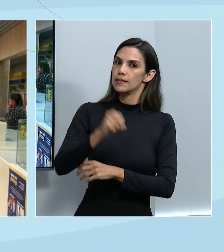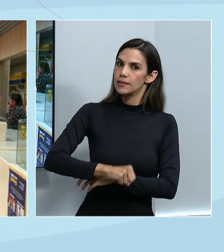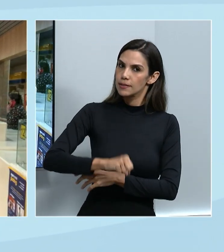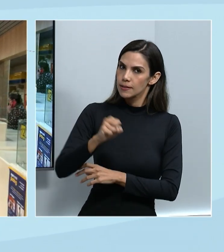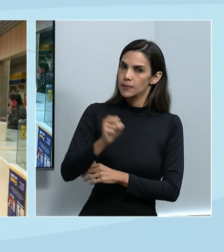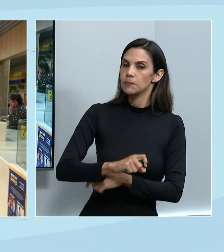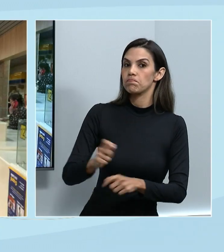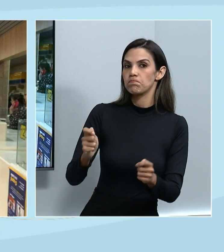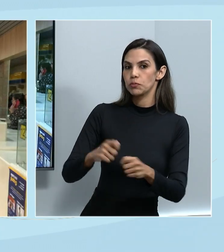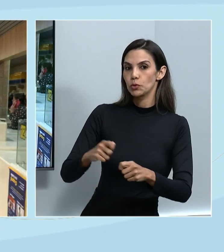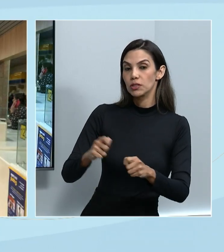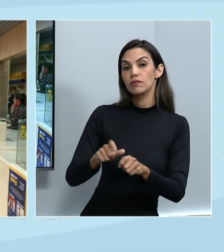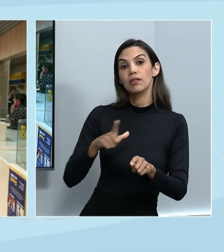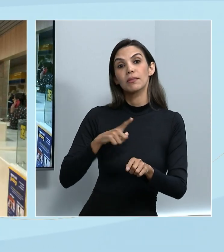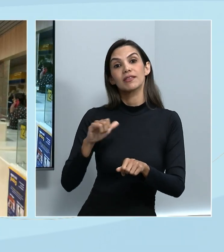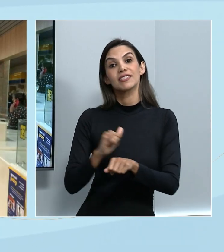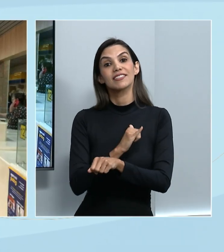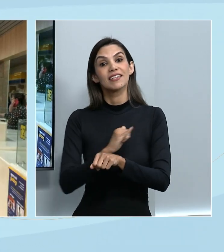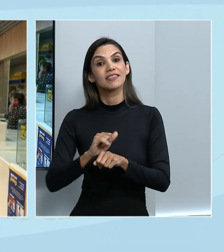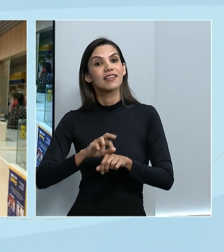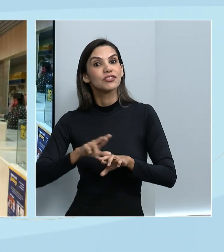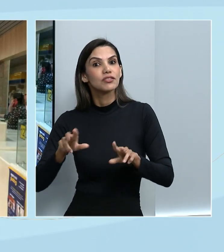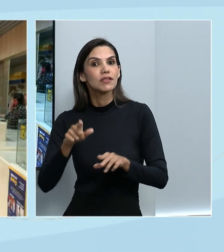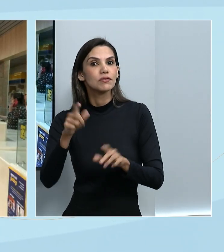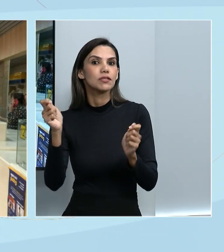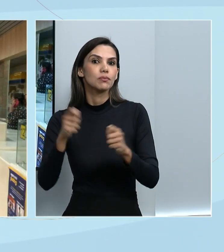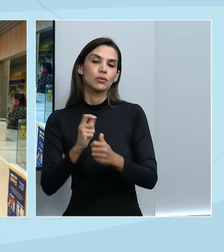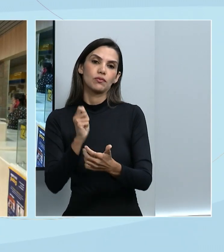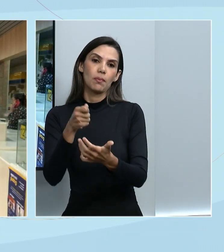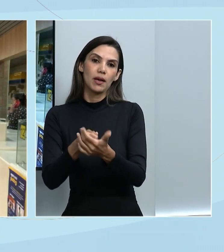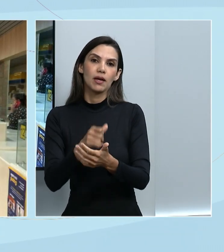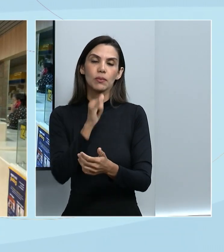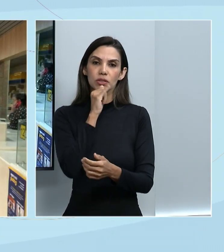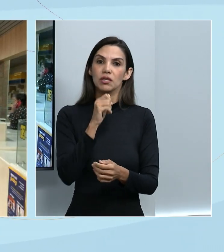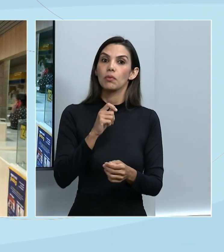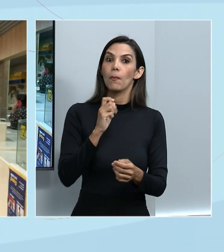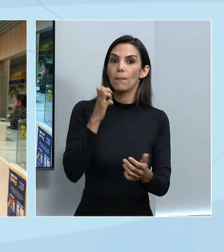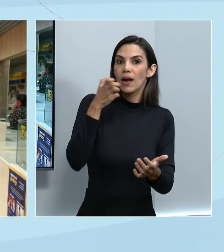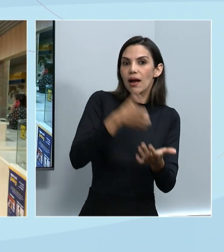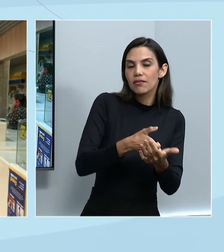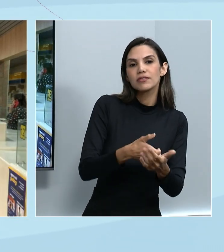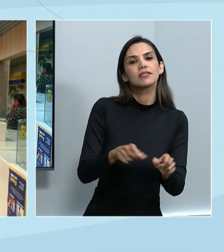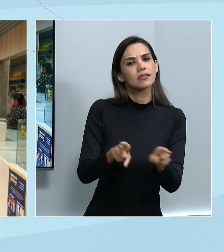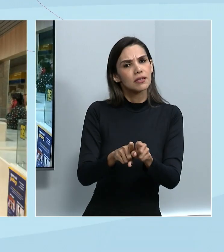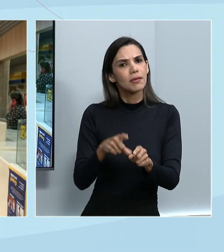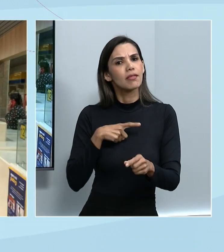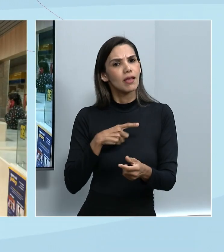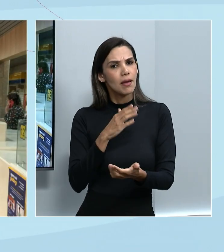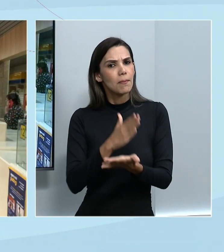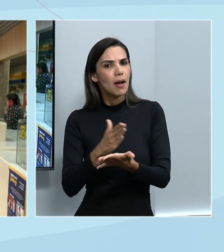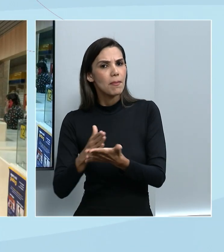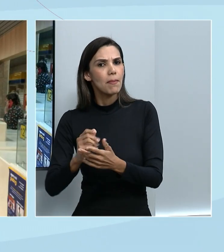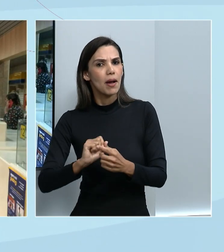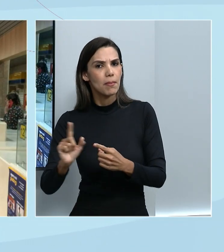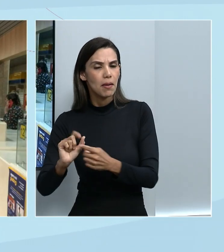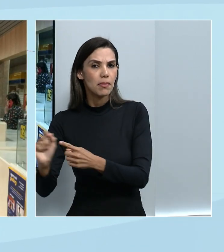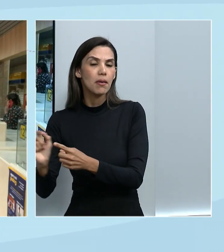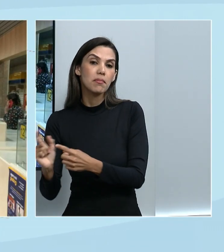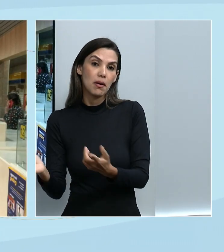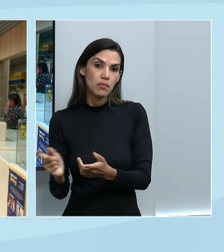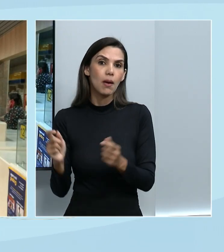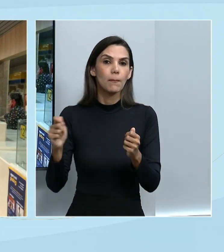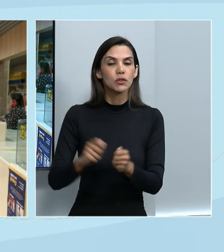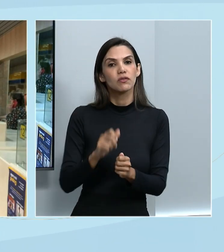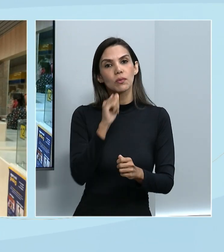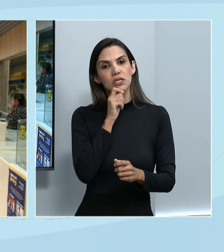e diversas formas de realizar esse pagamento. Tem a possibilidade do pagamento à vista, mas também existe o parcelamento. E os pagamentos eles vão poder ser feitos